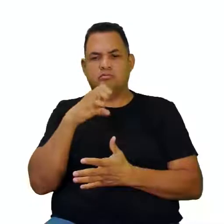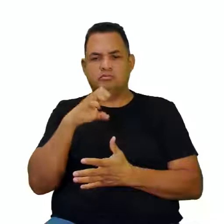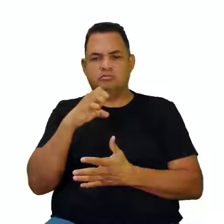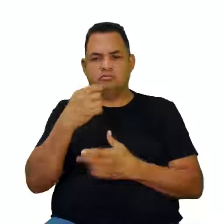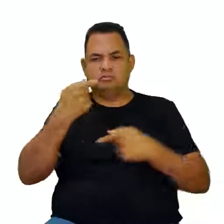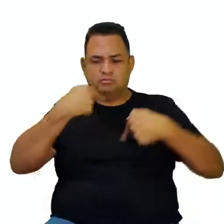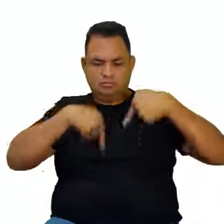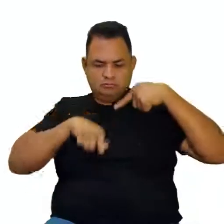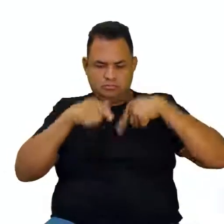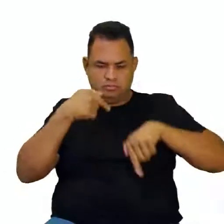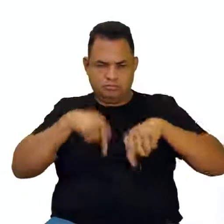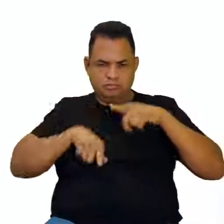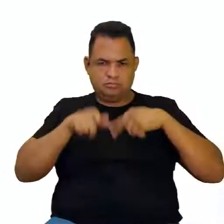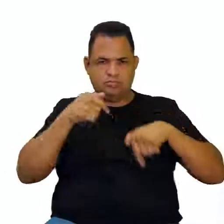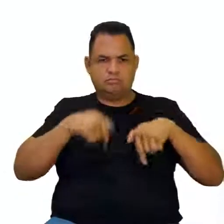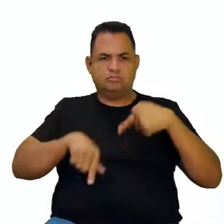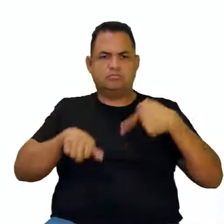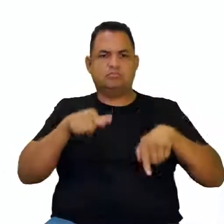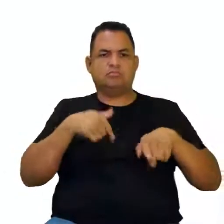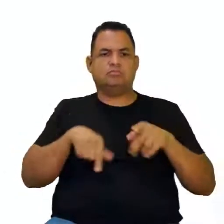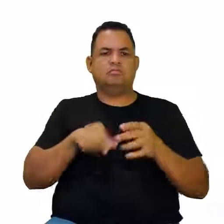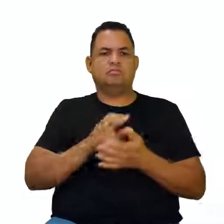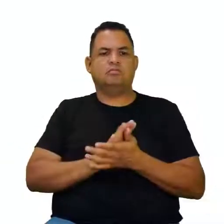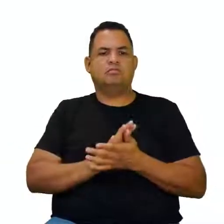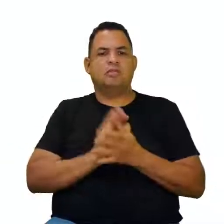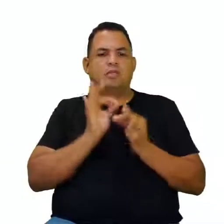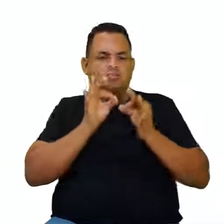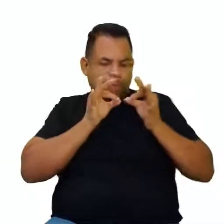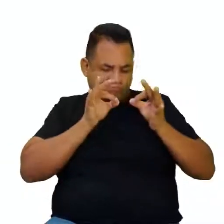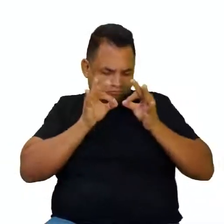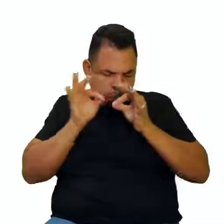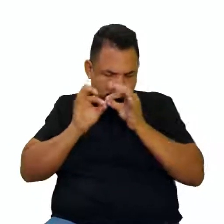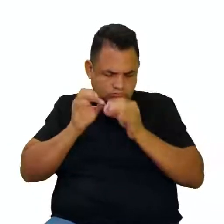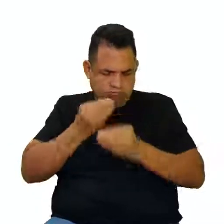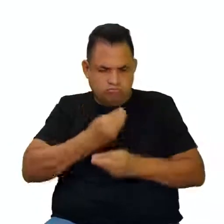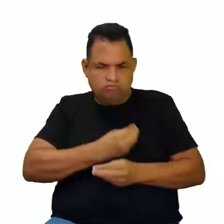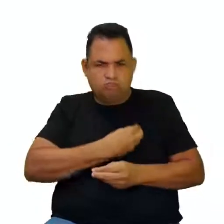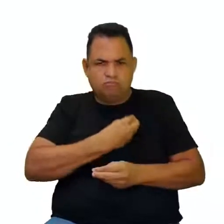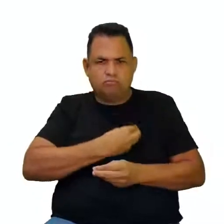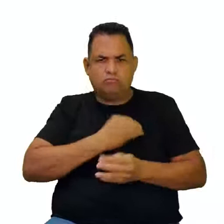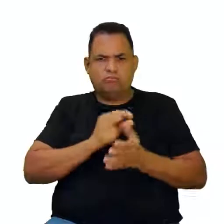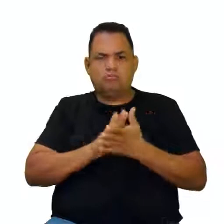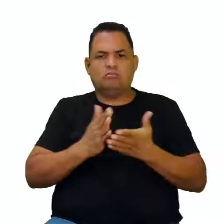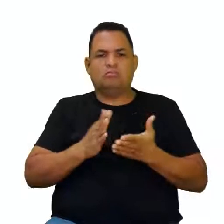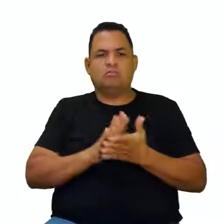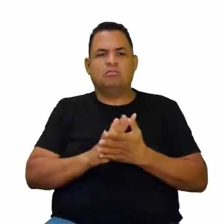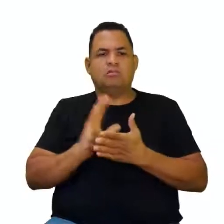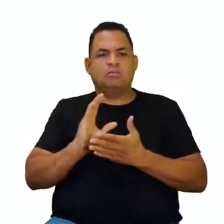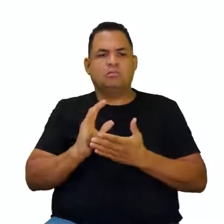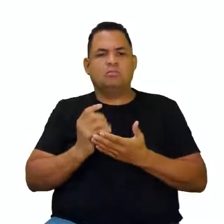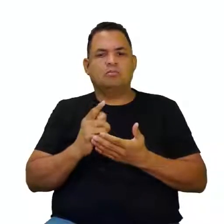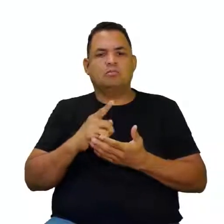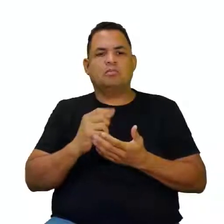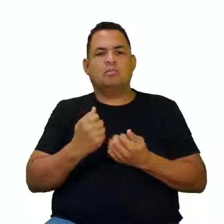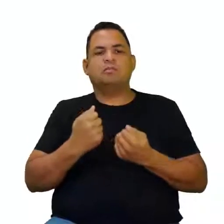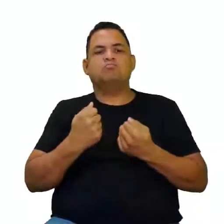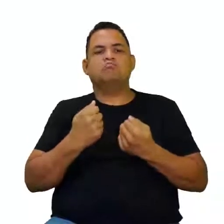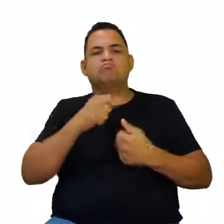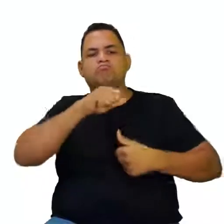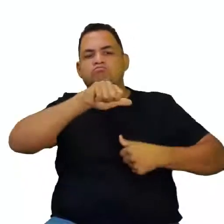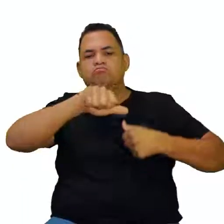em energia metabólica. Esses micro-organismos são capazes